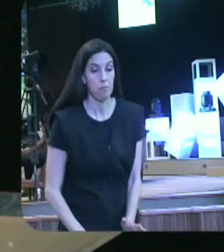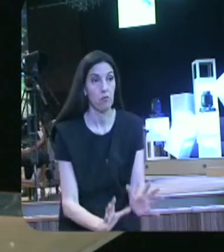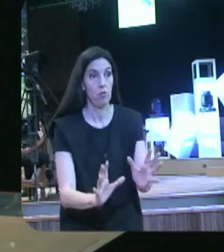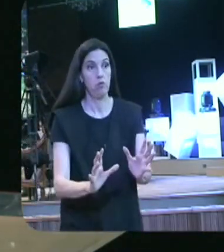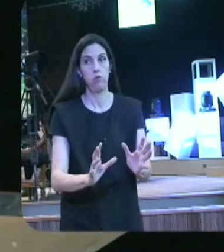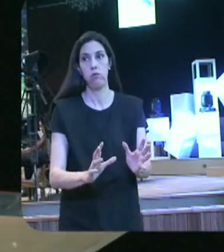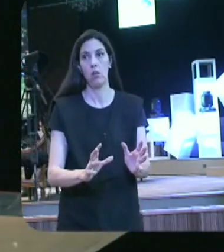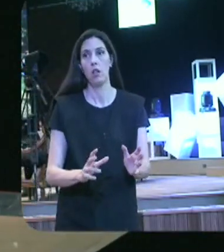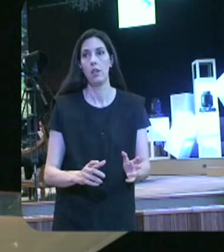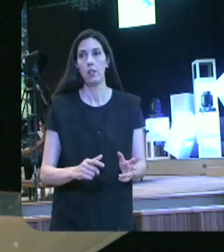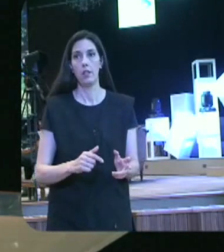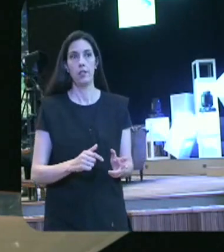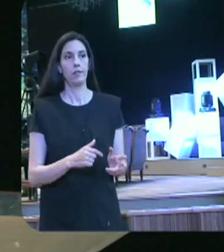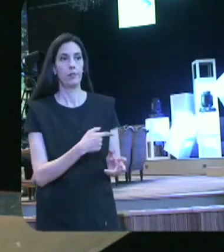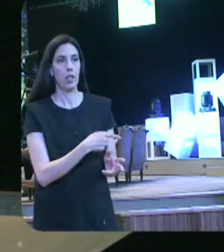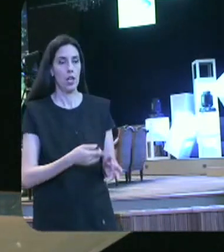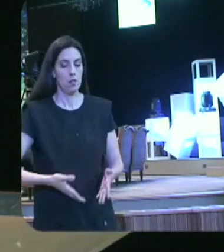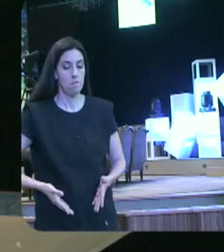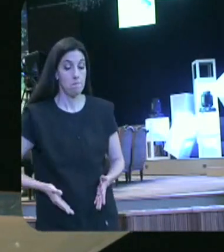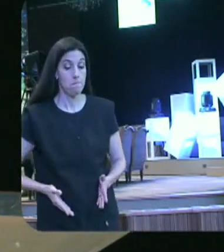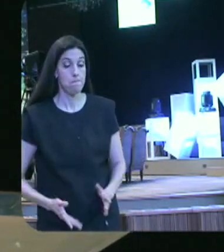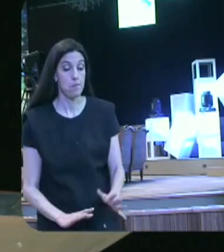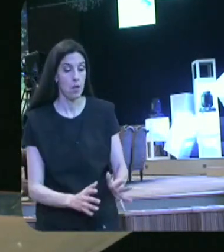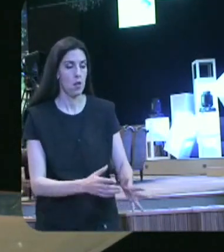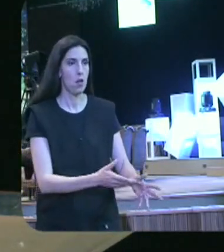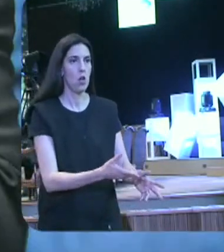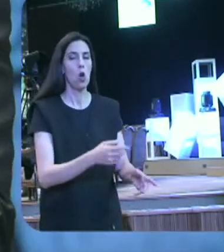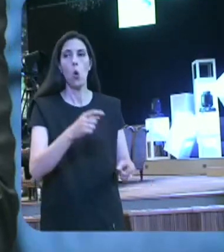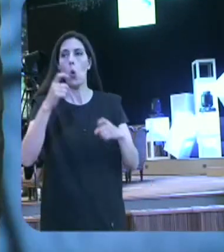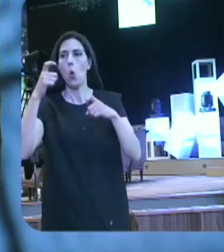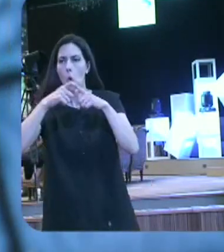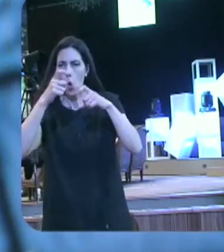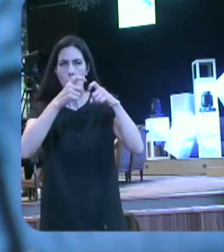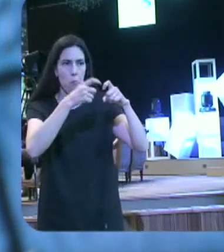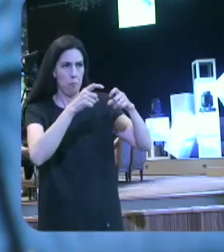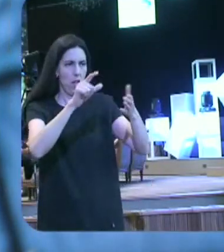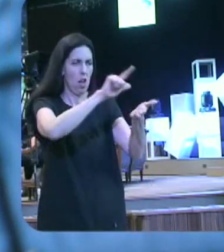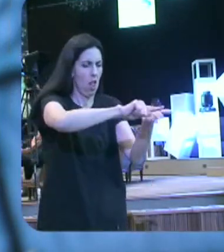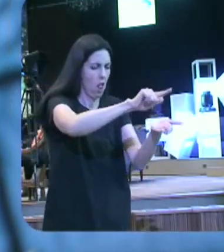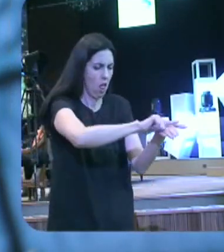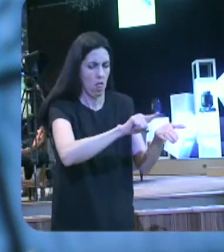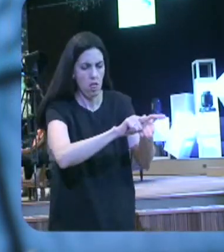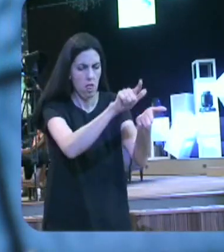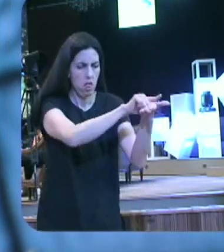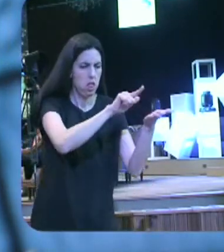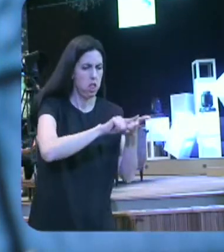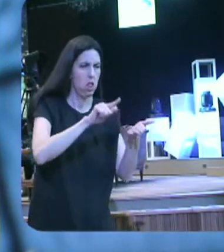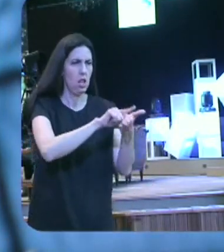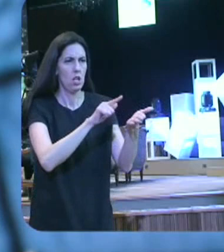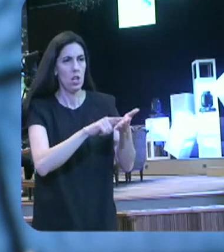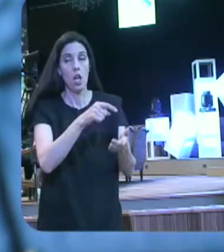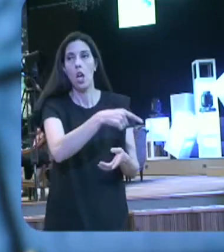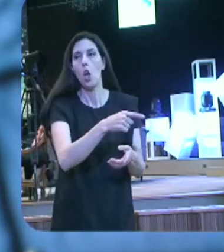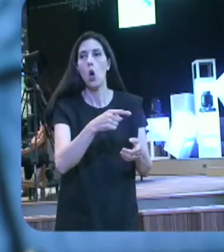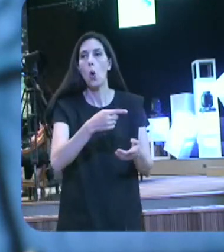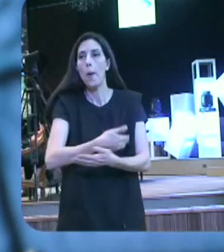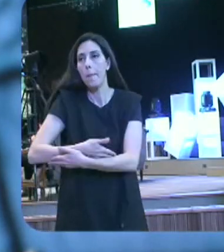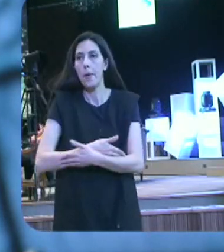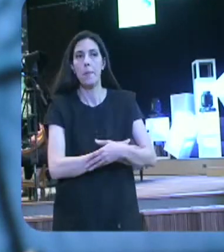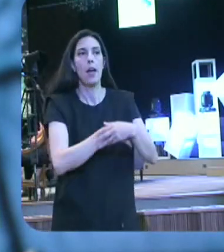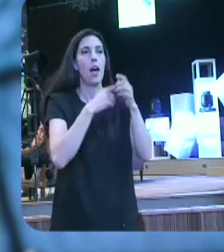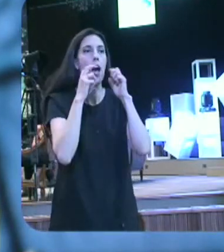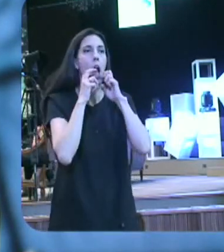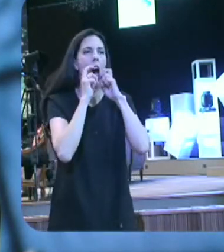ventre da minha esposa, aí os médicos limpam, tratam ali, e o bebê fica chorando esse